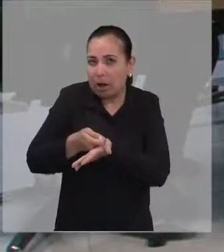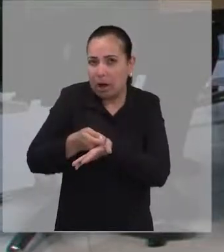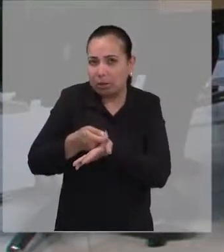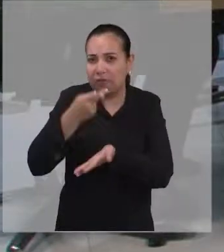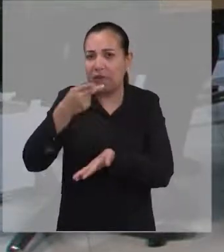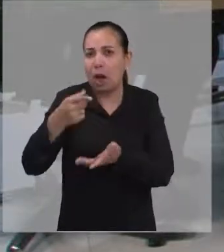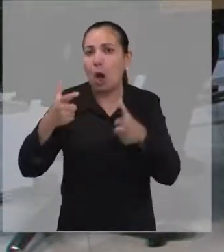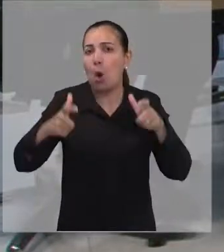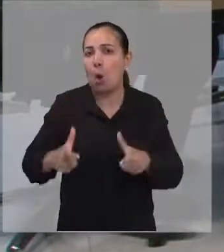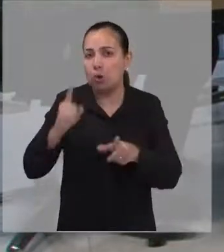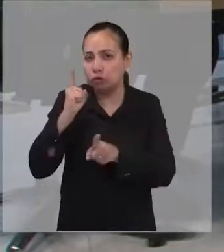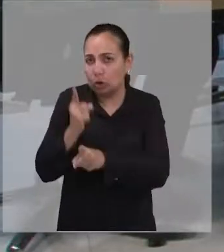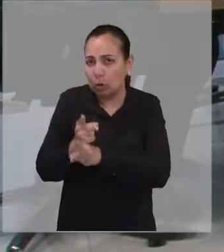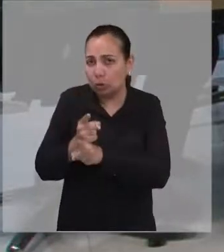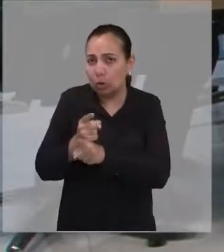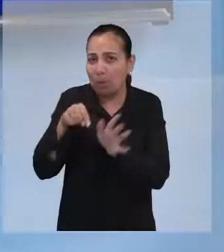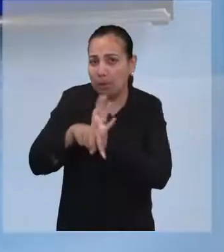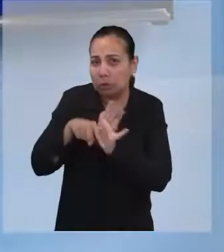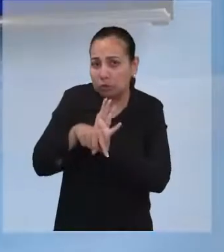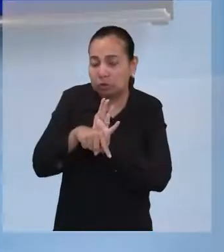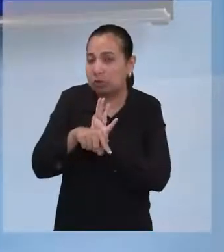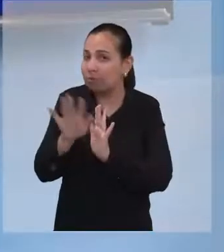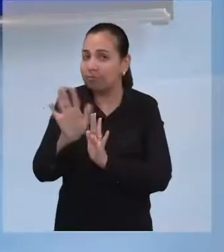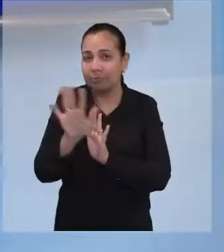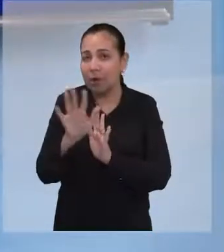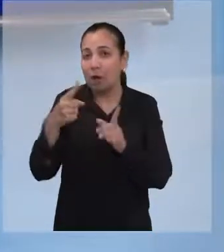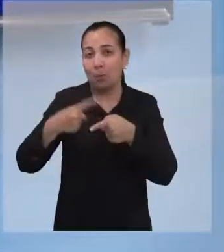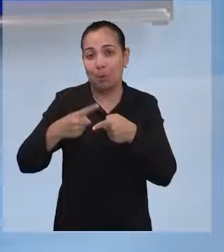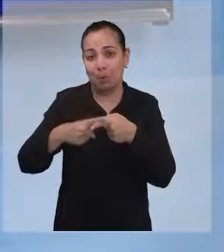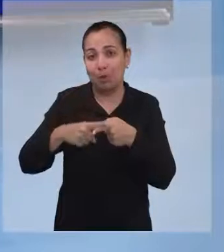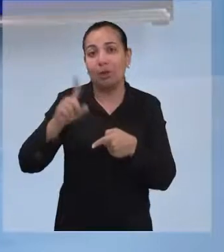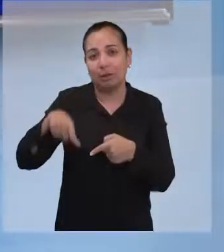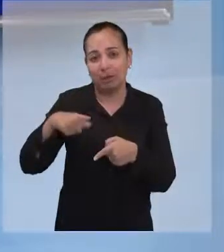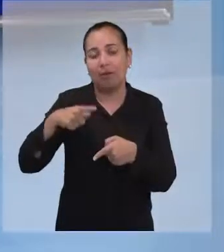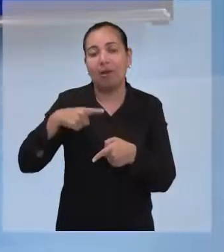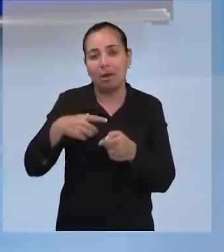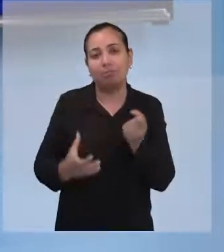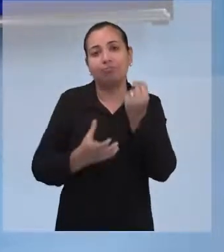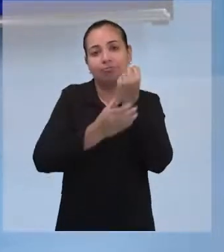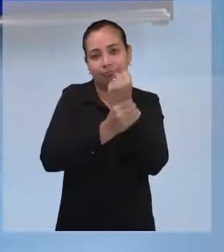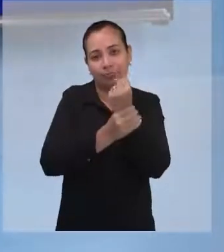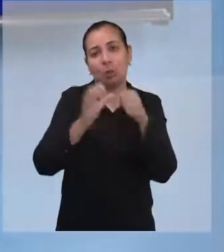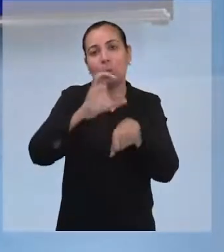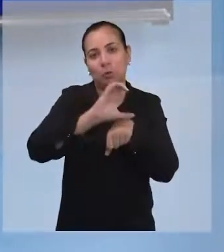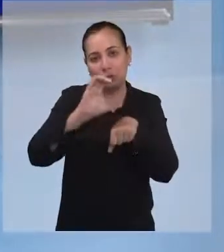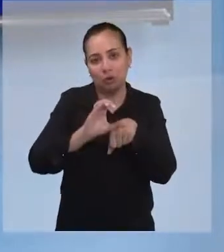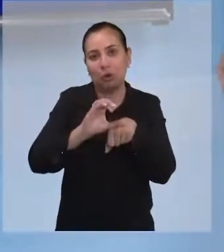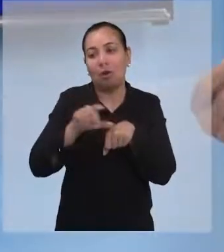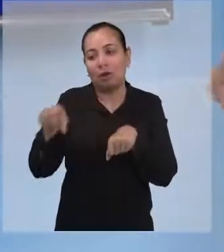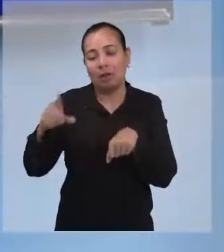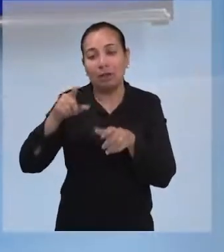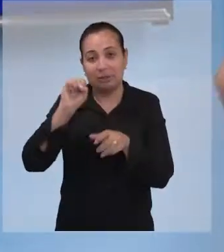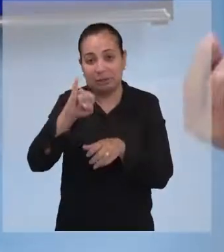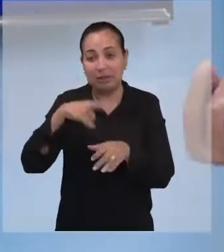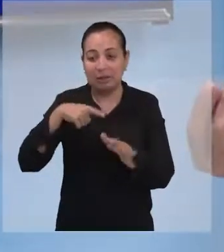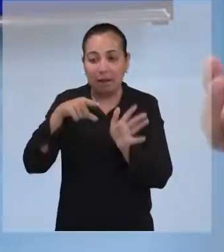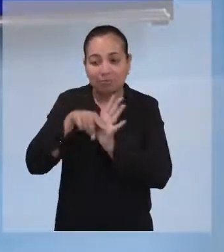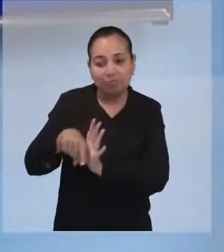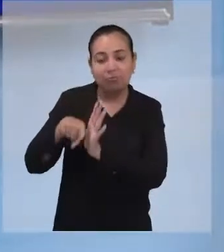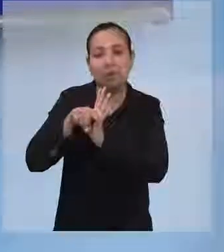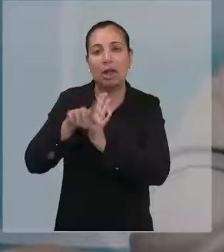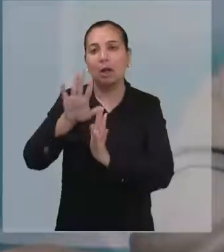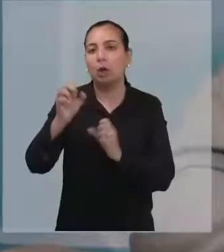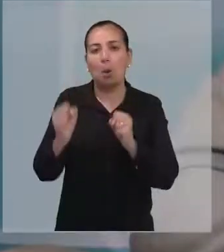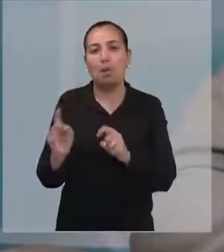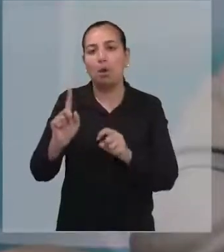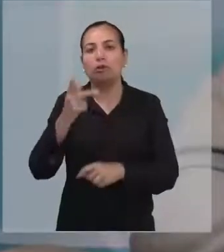a revelar suas fontes. As fontes do jornalista estão protegidas constitucionalmente. Portanto, é impossível que